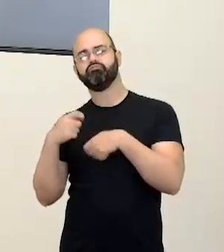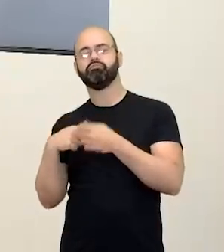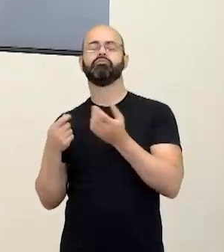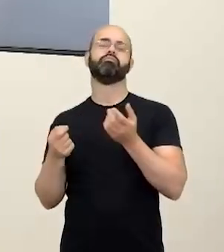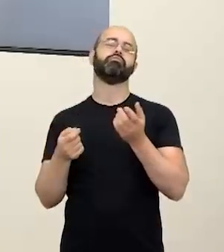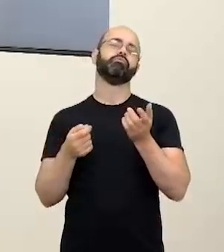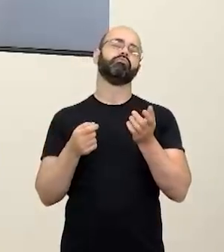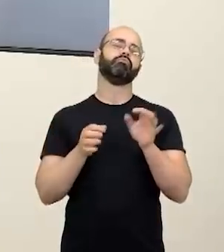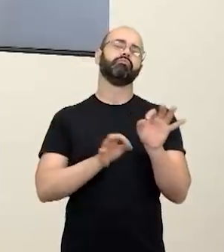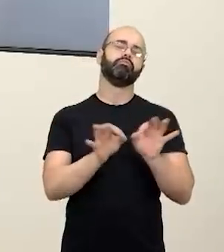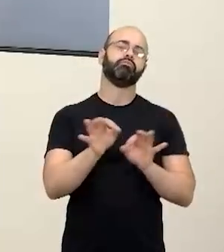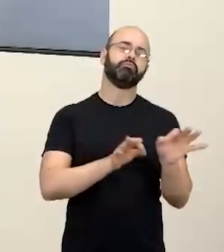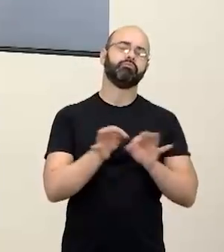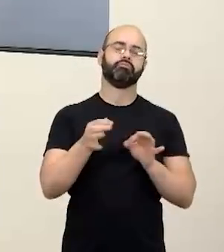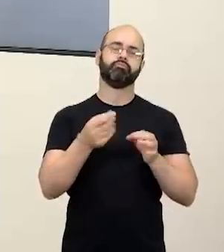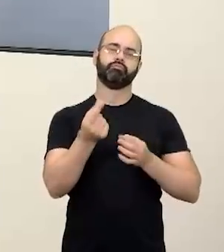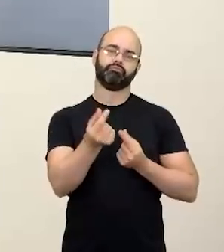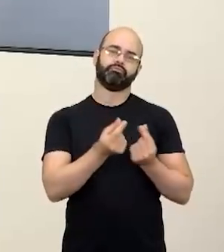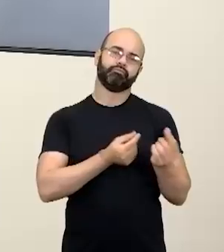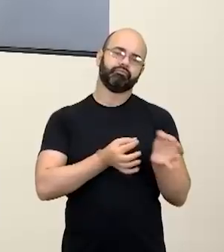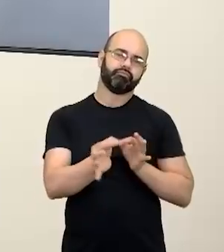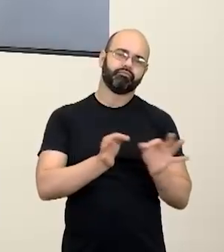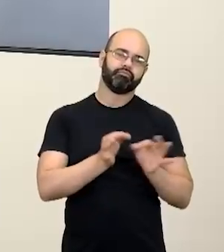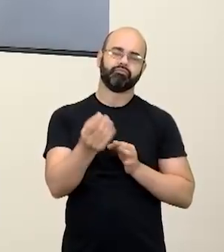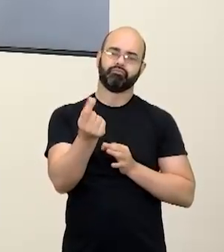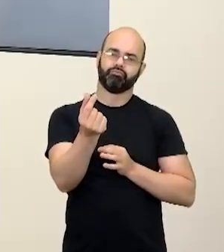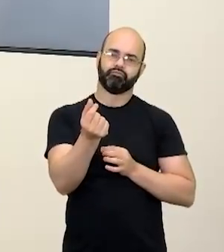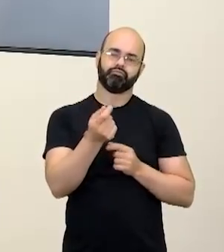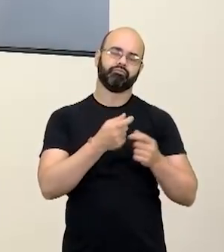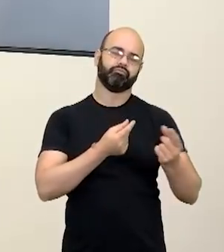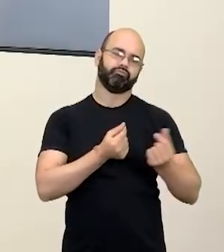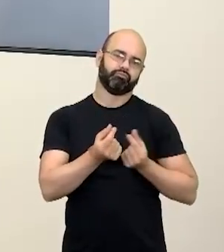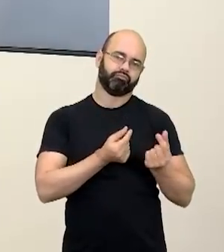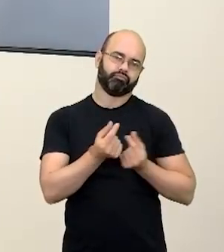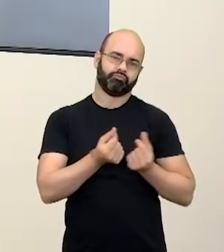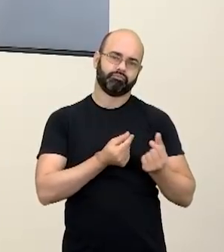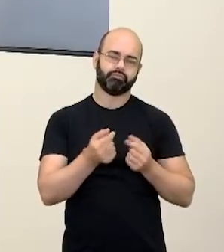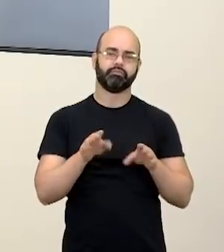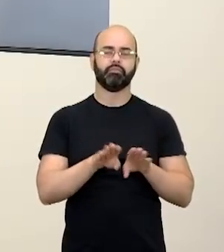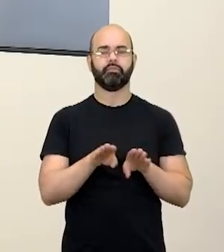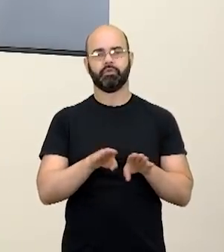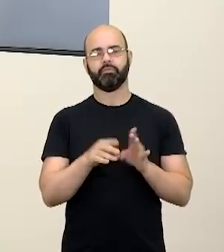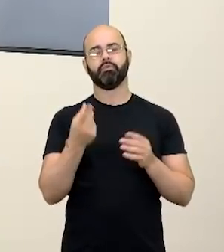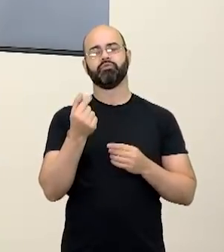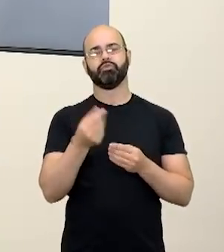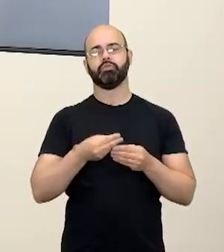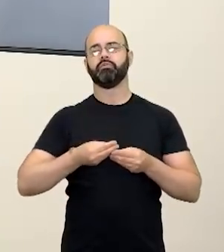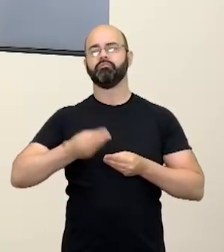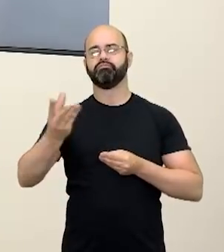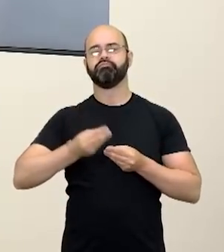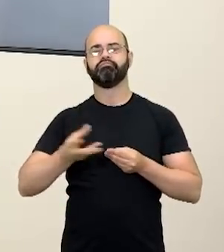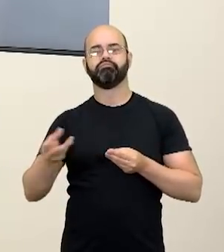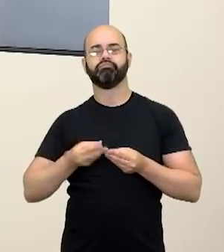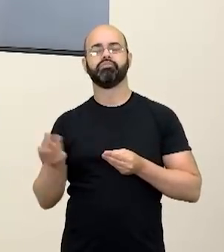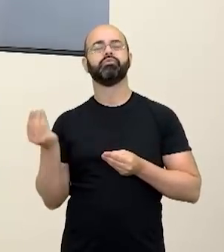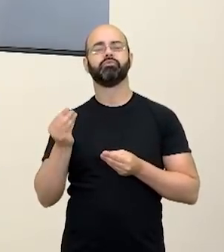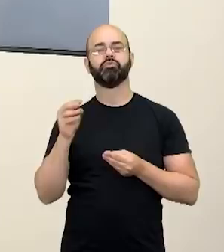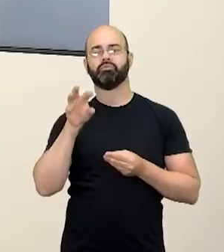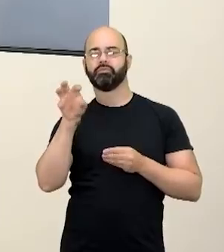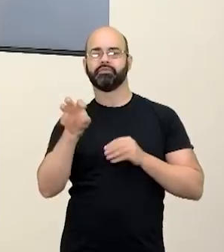comerciais, administrativas, né, e logicamente, né, a questão financeira, né, a distribuição do dinheiro para